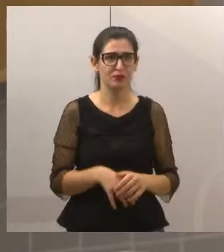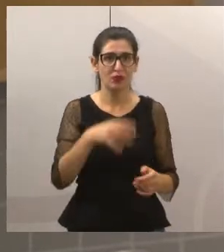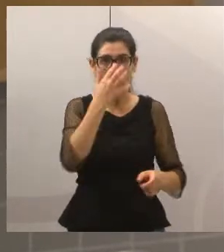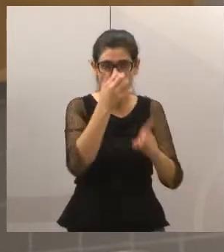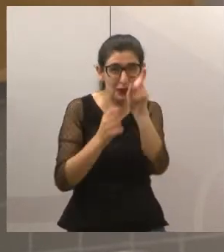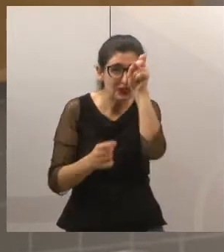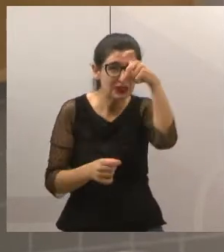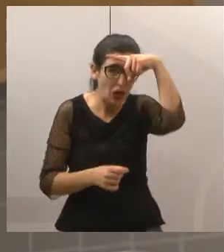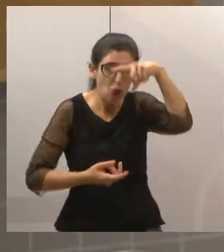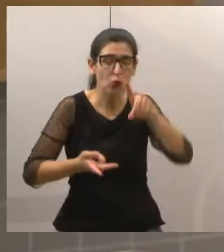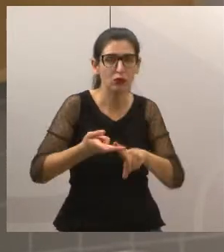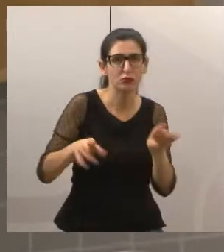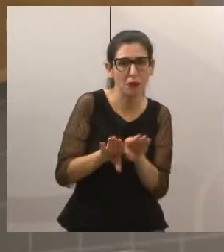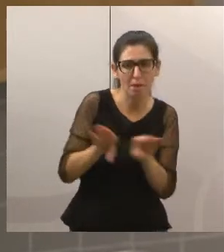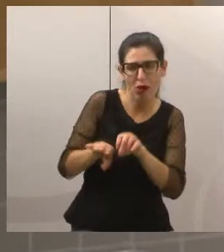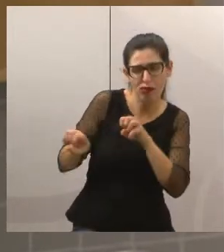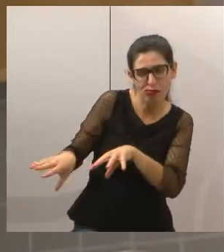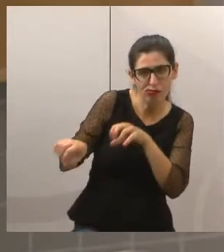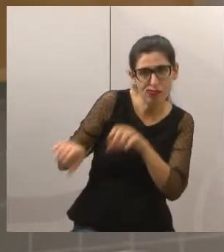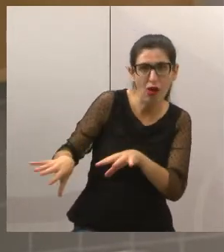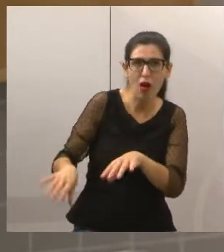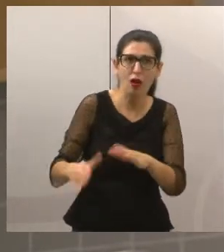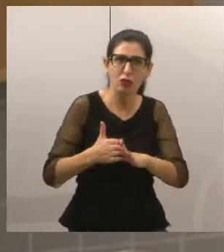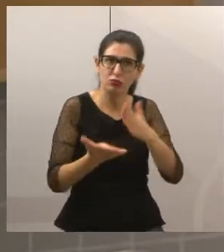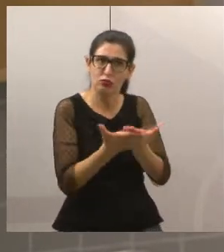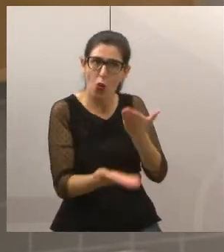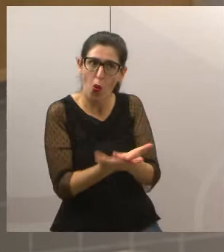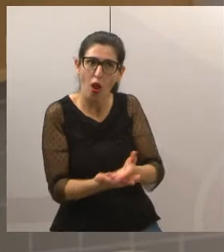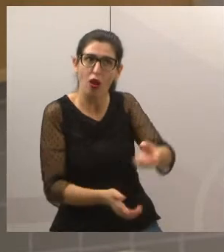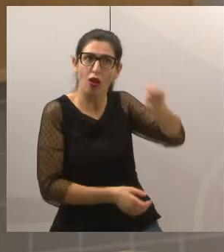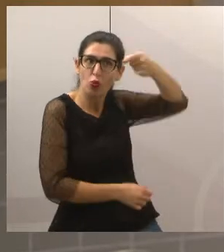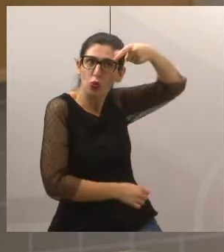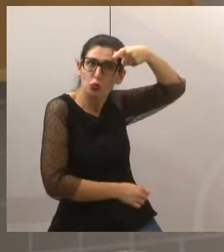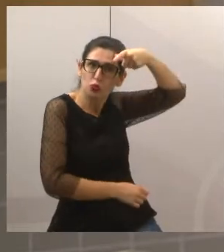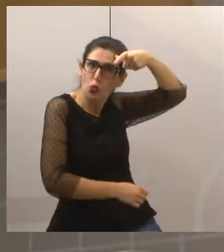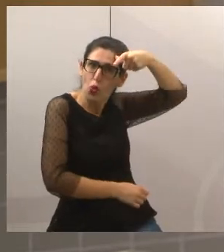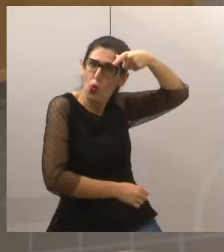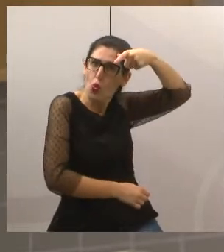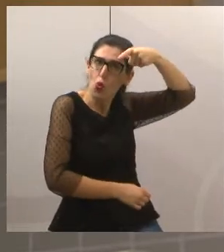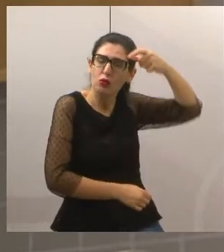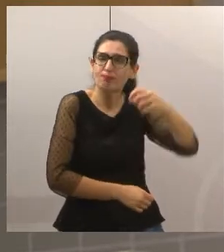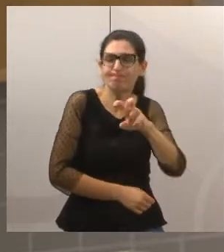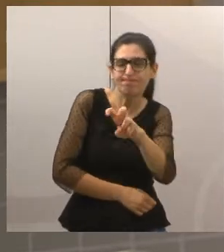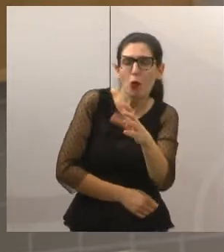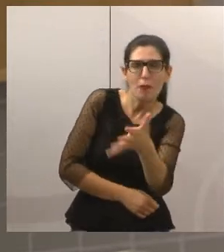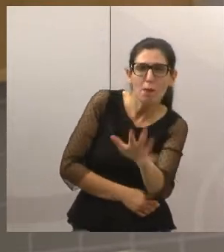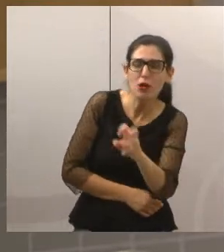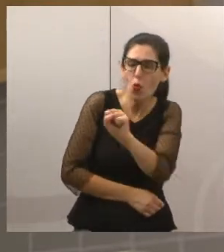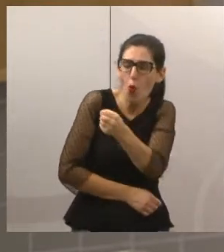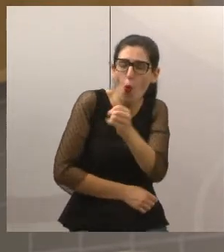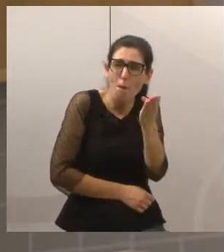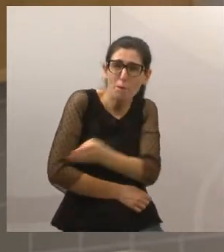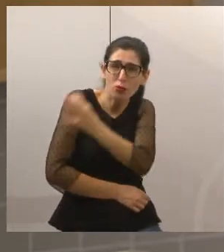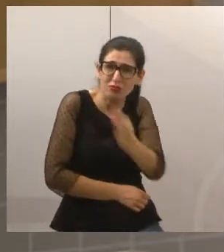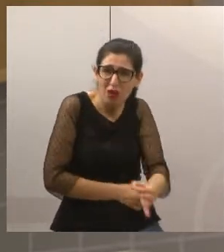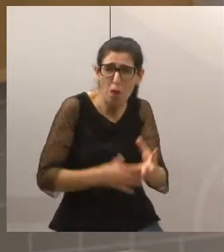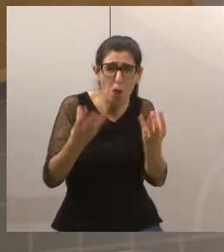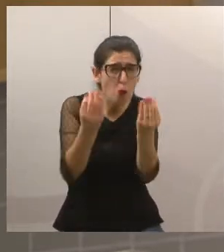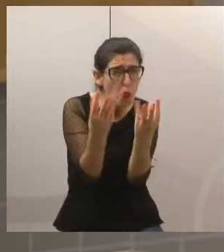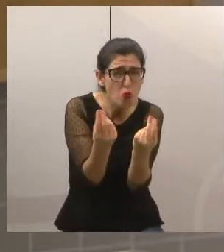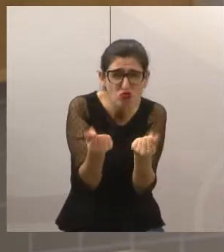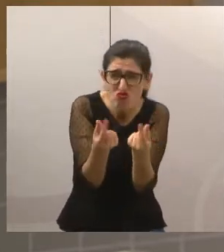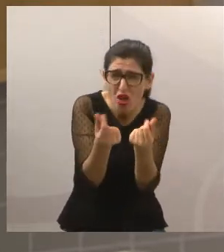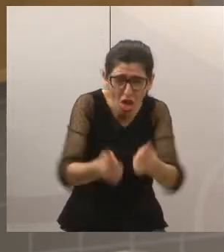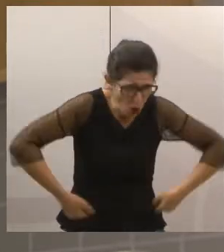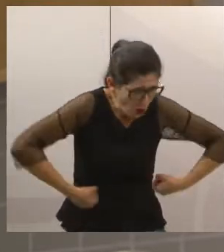esse. Tanto assistência quanto cultura cresceram na casa de 5% a 8%. Num orçamento que basicamente as